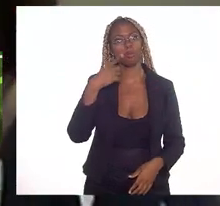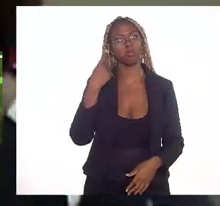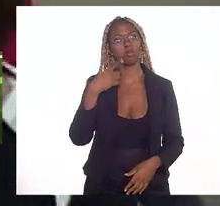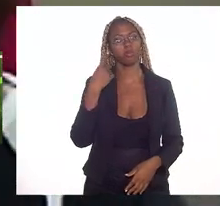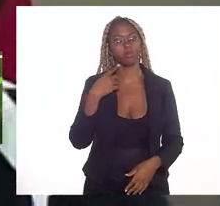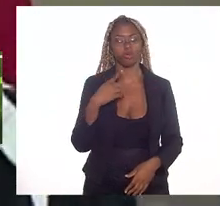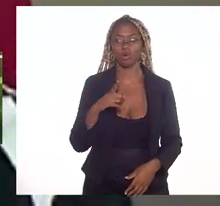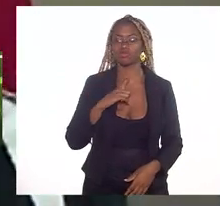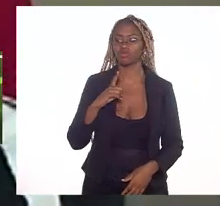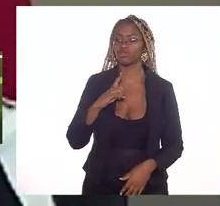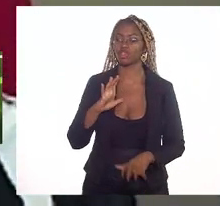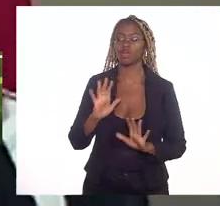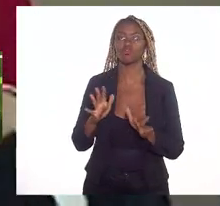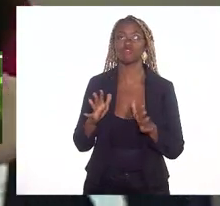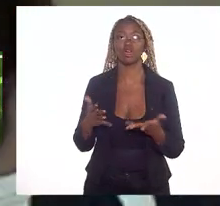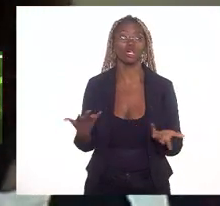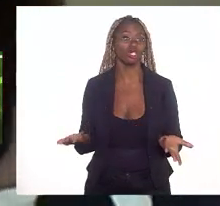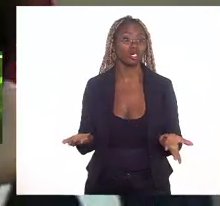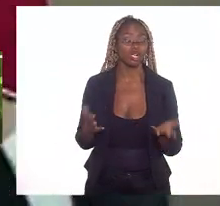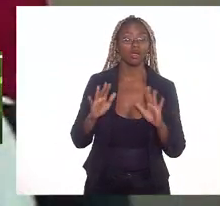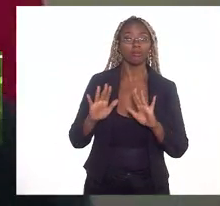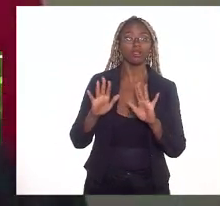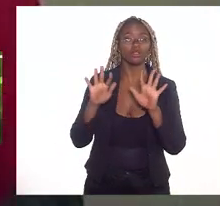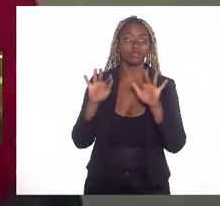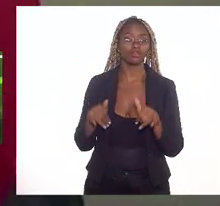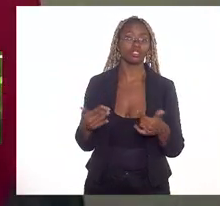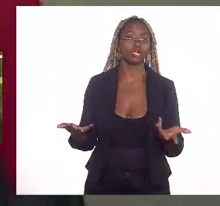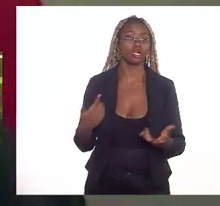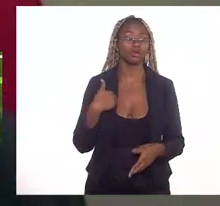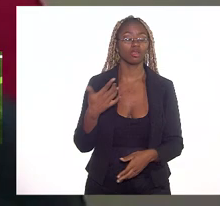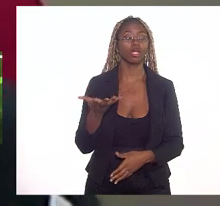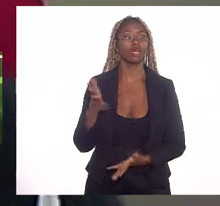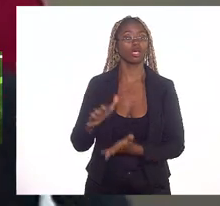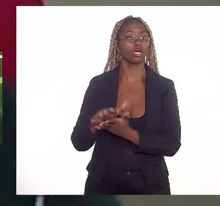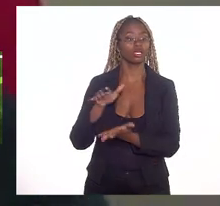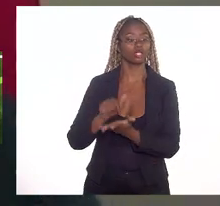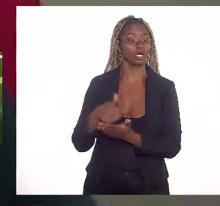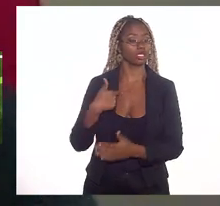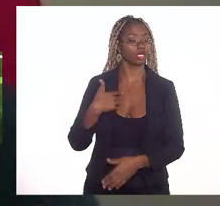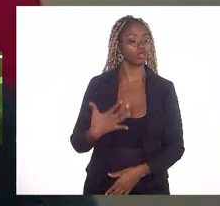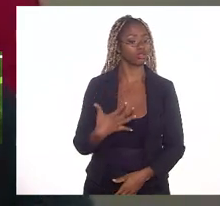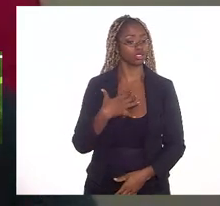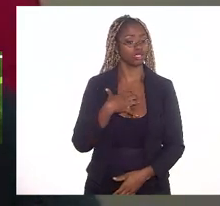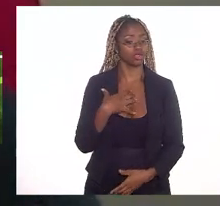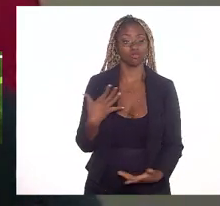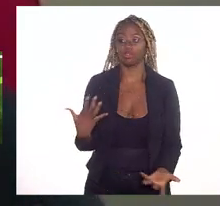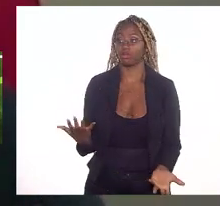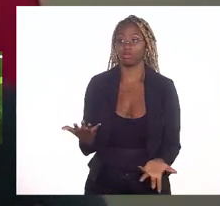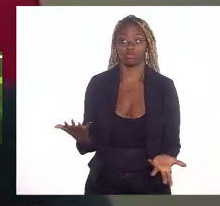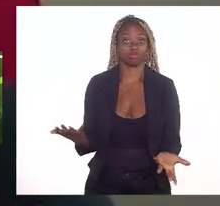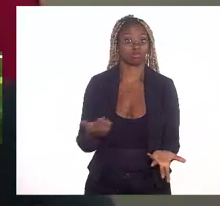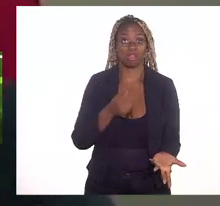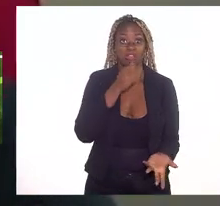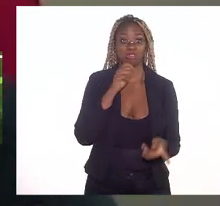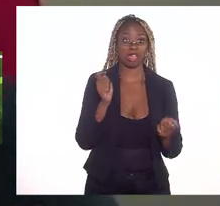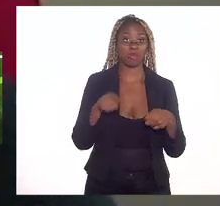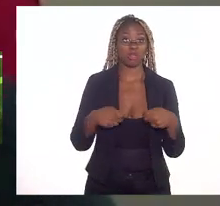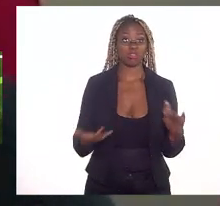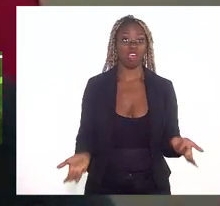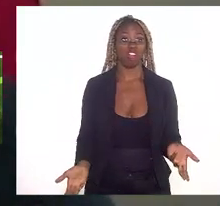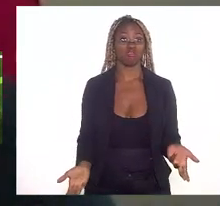tinha ação. E no final, eu quero registrar aqui que eu me senti impotente. Então, eu